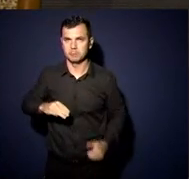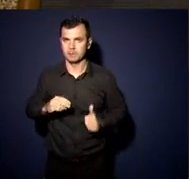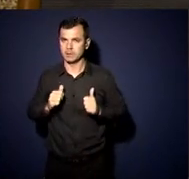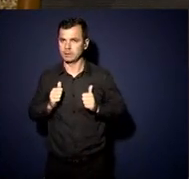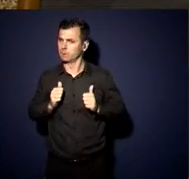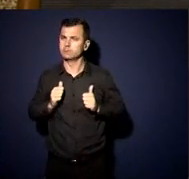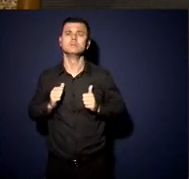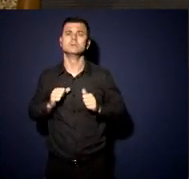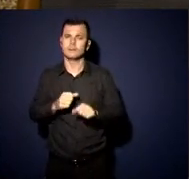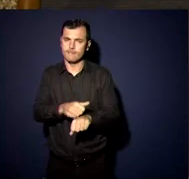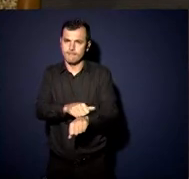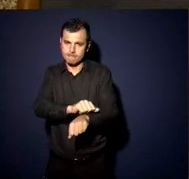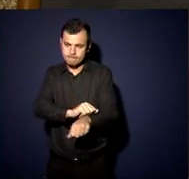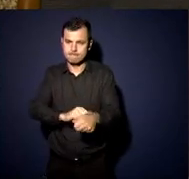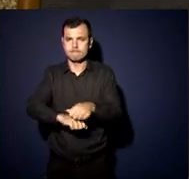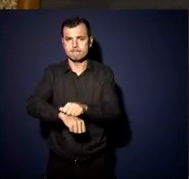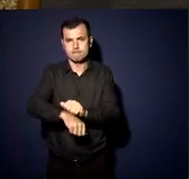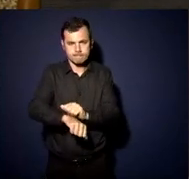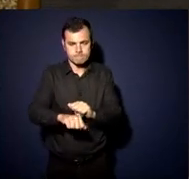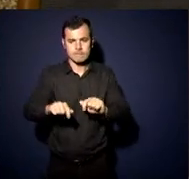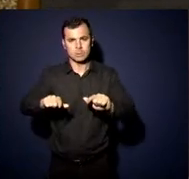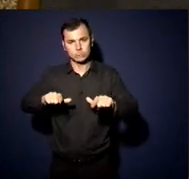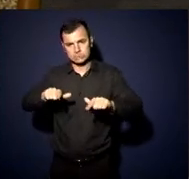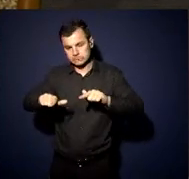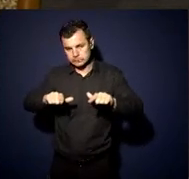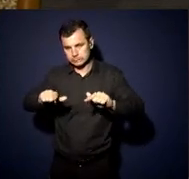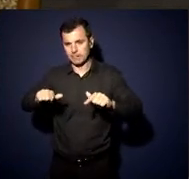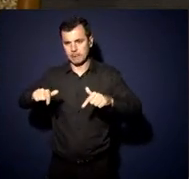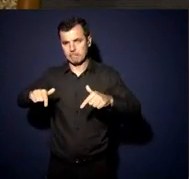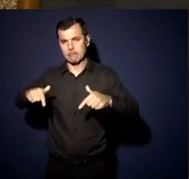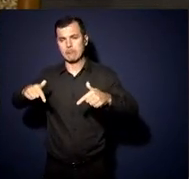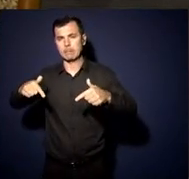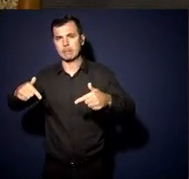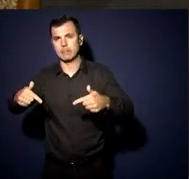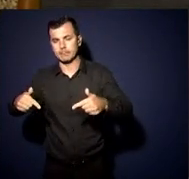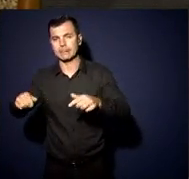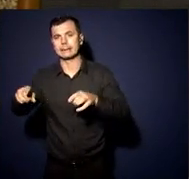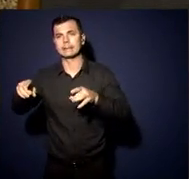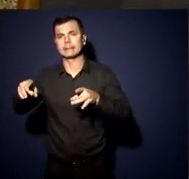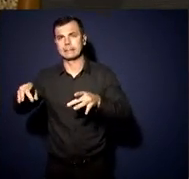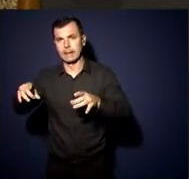o trabalho com Rigor técnico responsabilidade mas